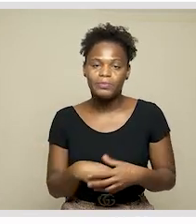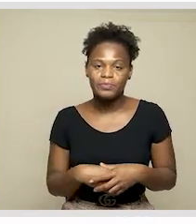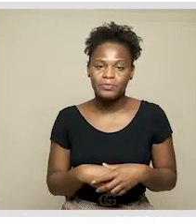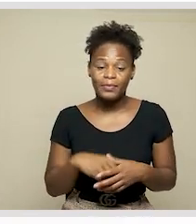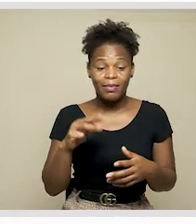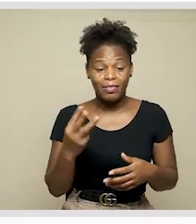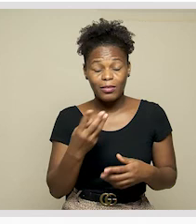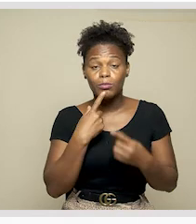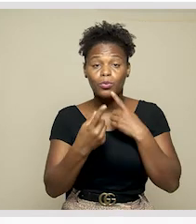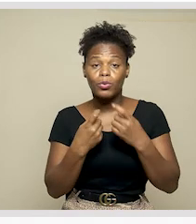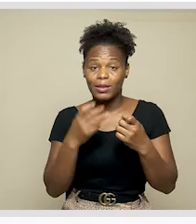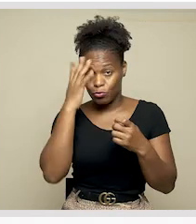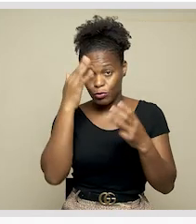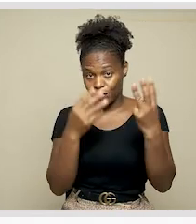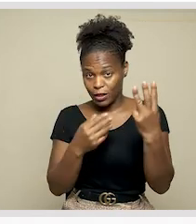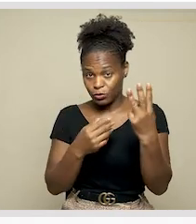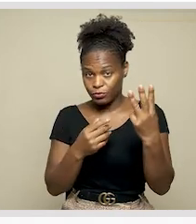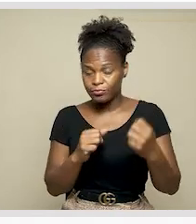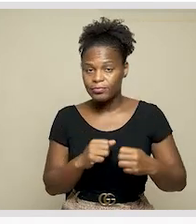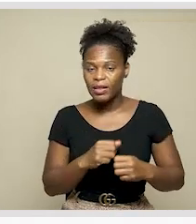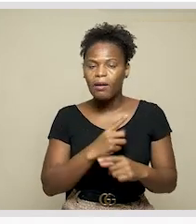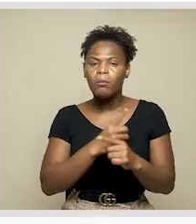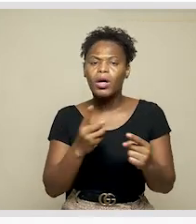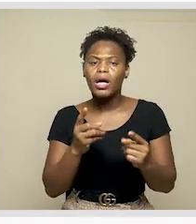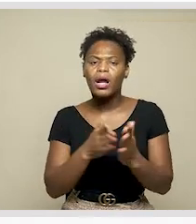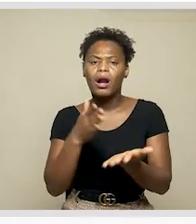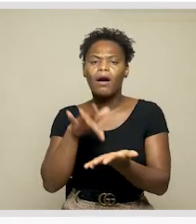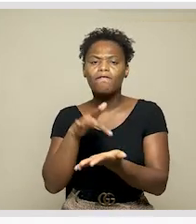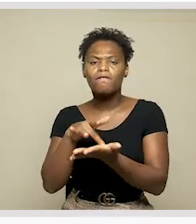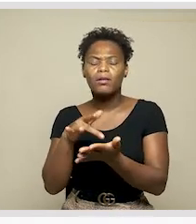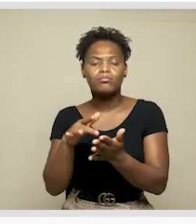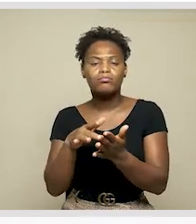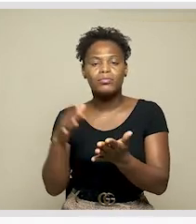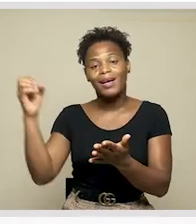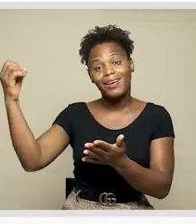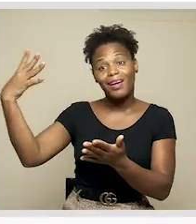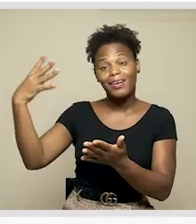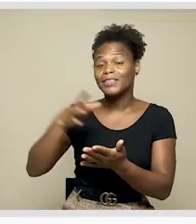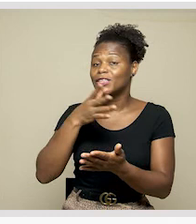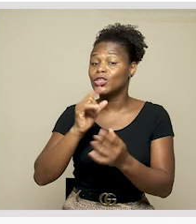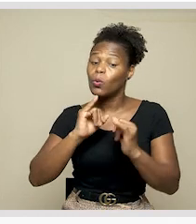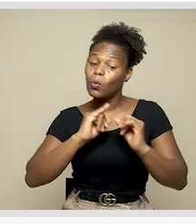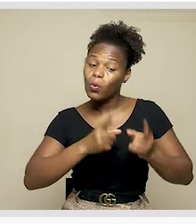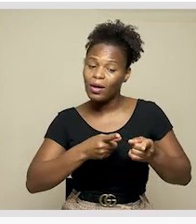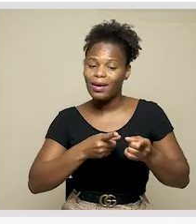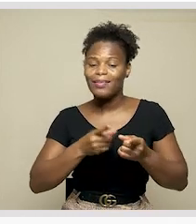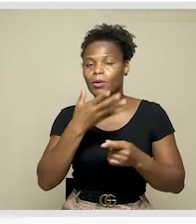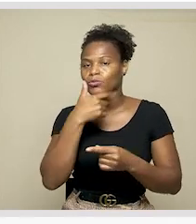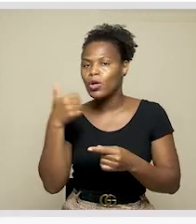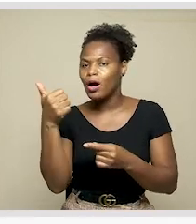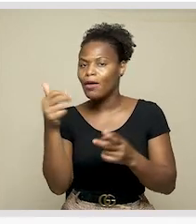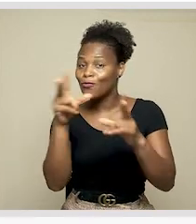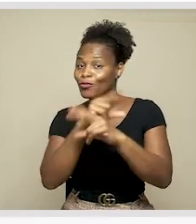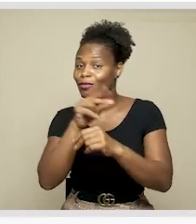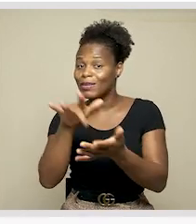Continuando. Terceira questão. Por que é que a revista Claridade é considerada a introdutora